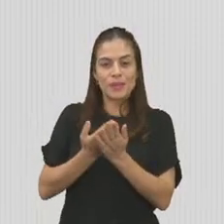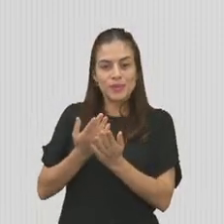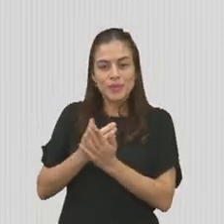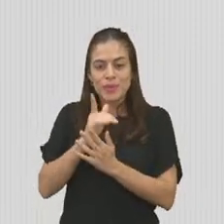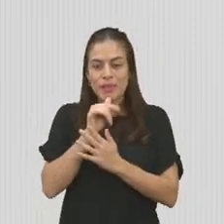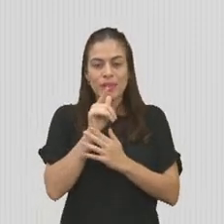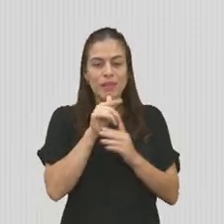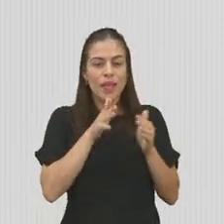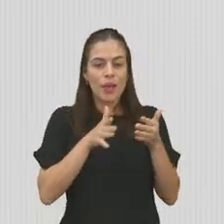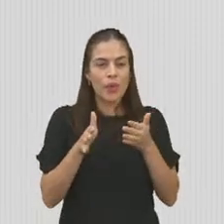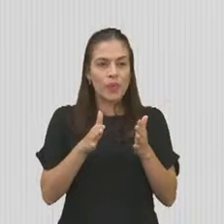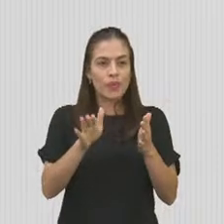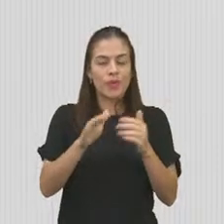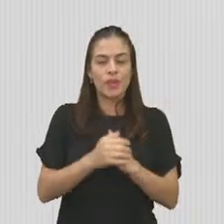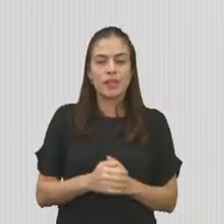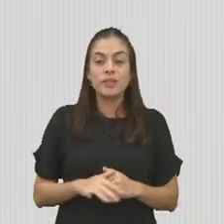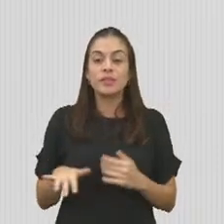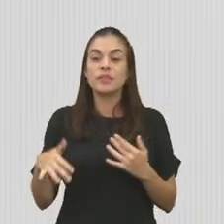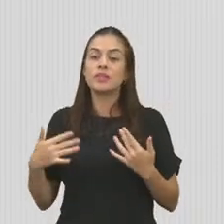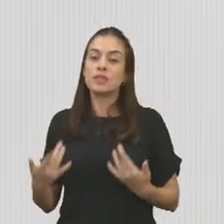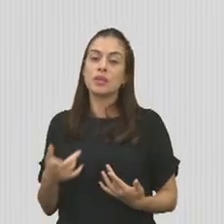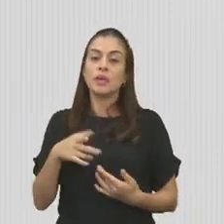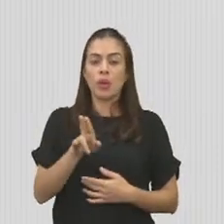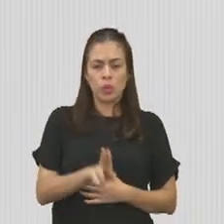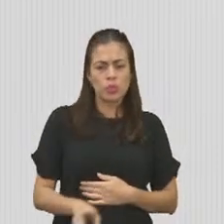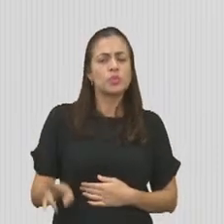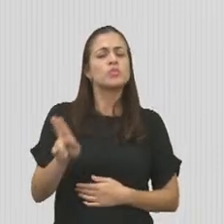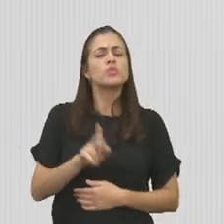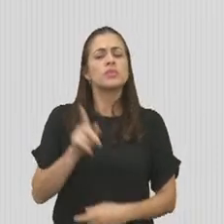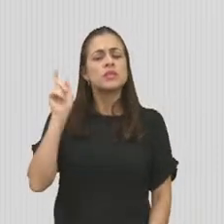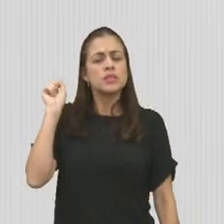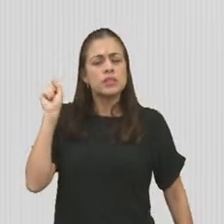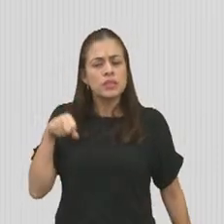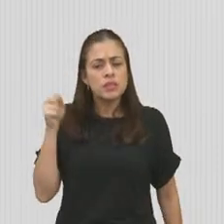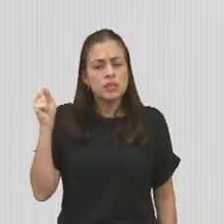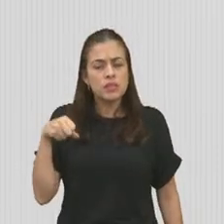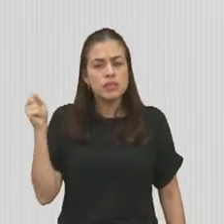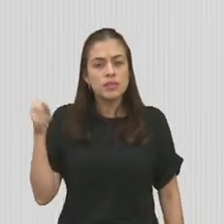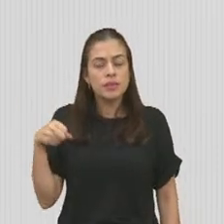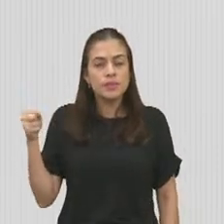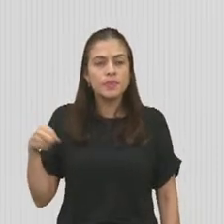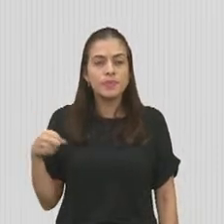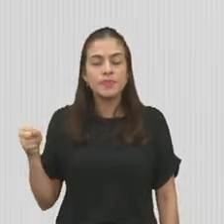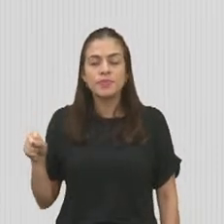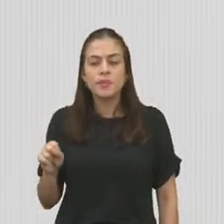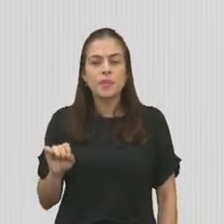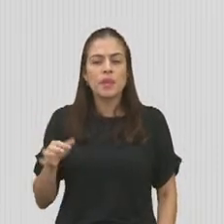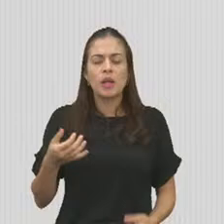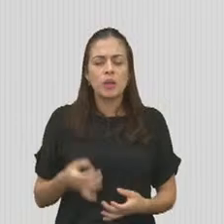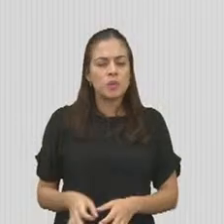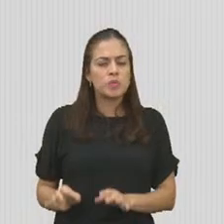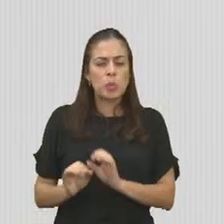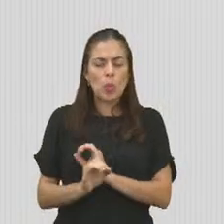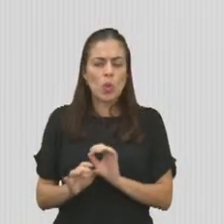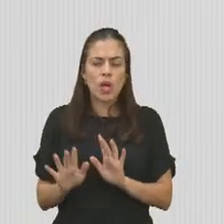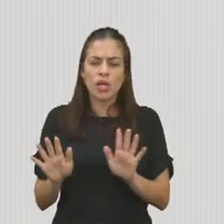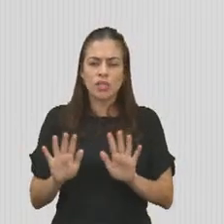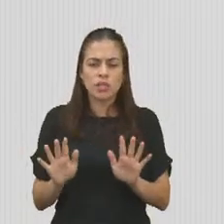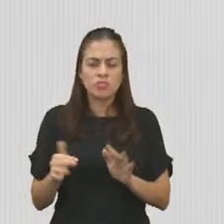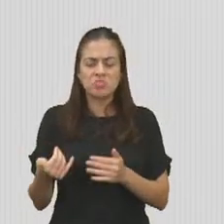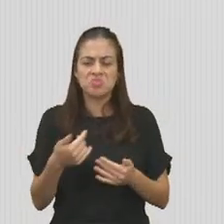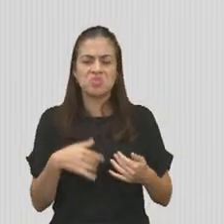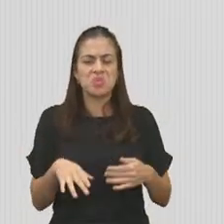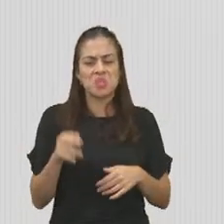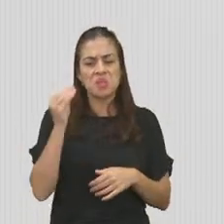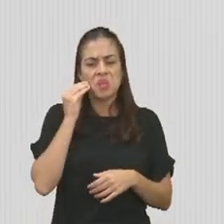falando mais da FATEC. Então, essa área é sim utilizada, a área não é ociosa, diferente do que o prefeito está tentando pintar, que alguns vereadores da base